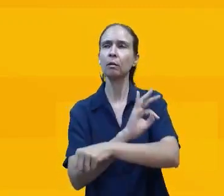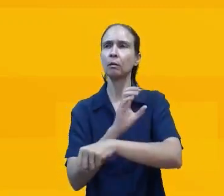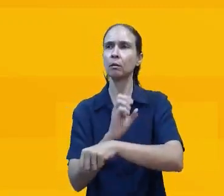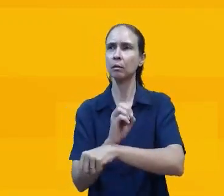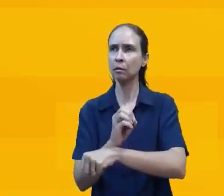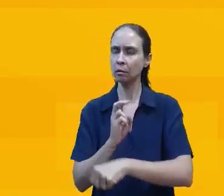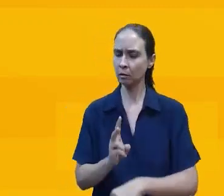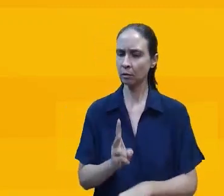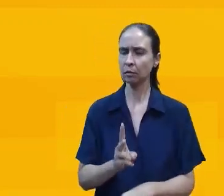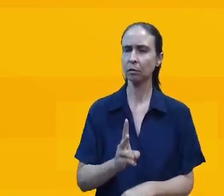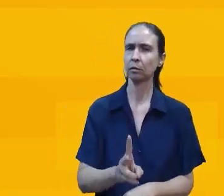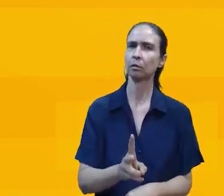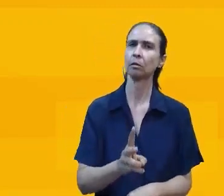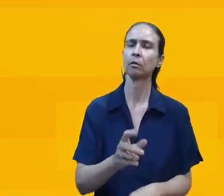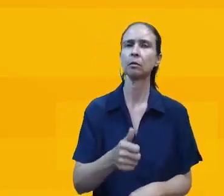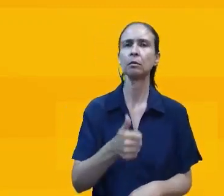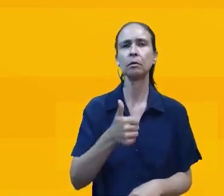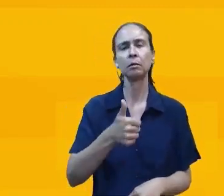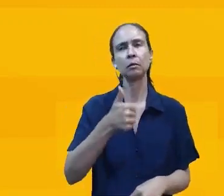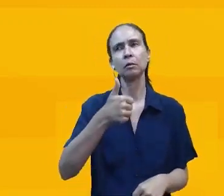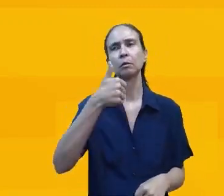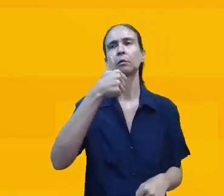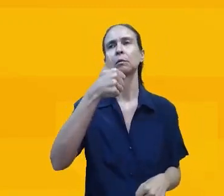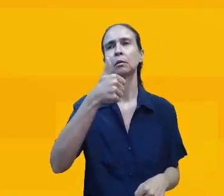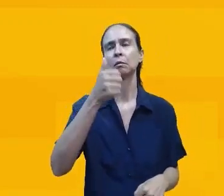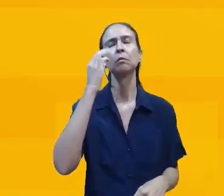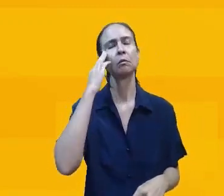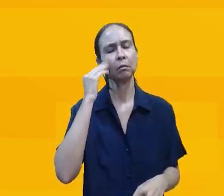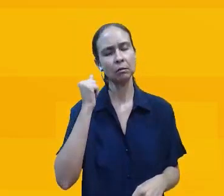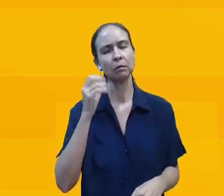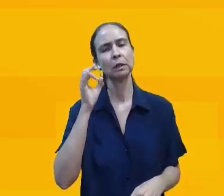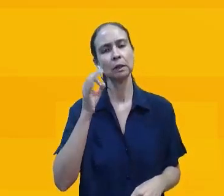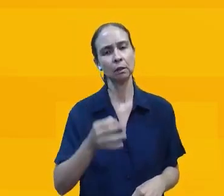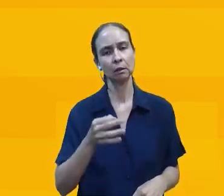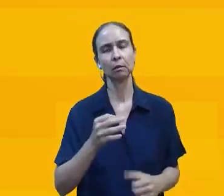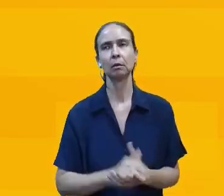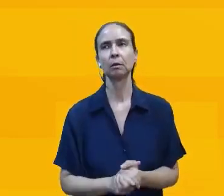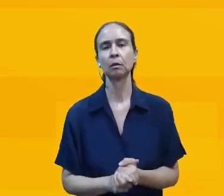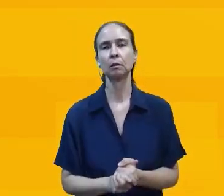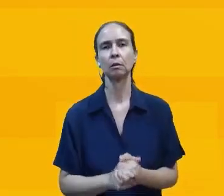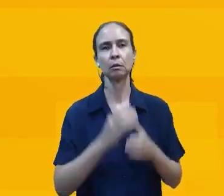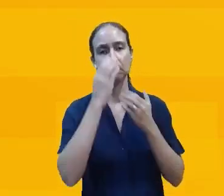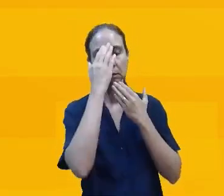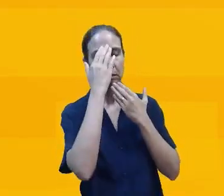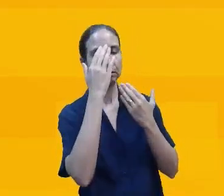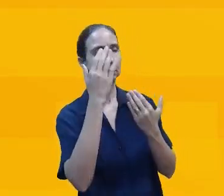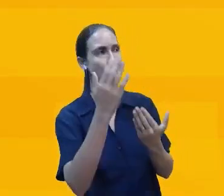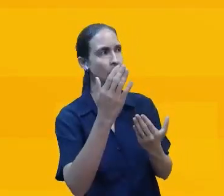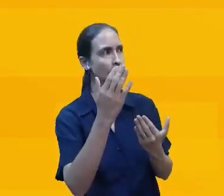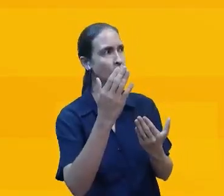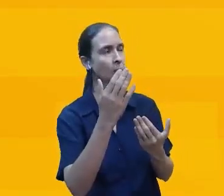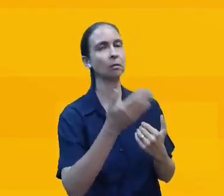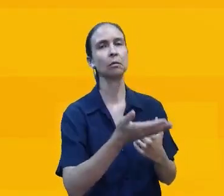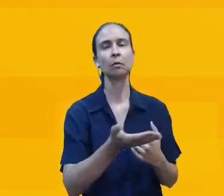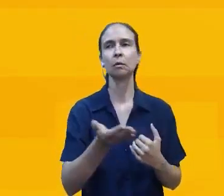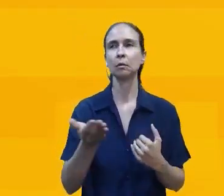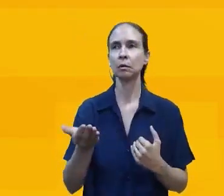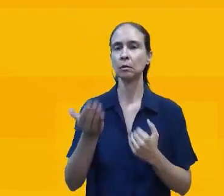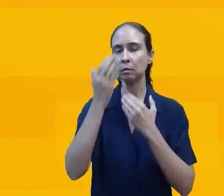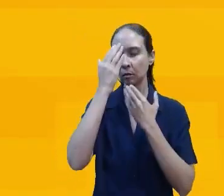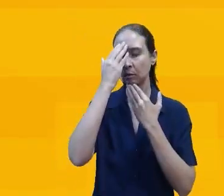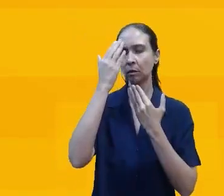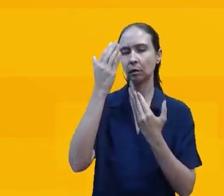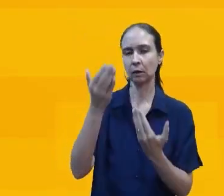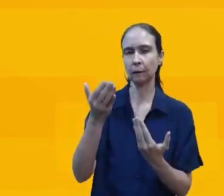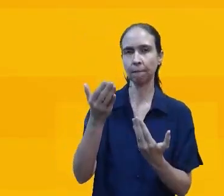continuar sendo o melhor, eu não tenho dúvida. Ok? Muito Ok, obrigado a doutor todos. Aristóteles, muito